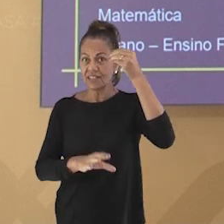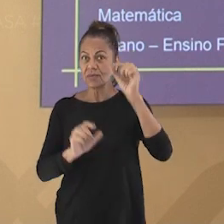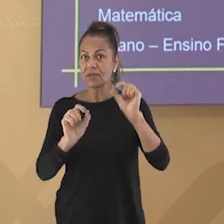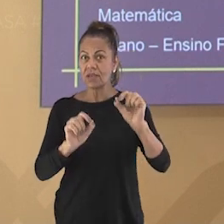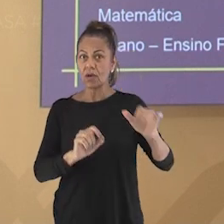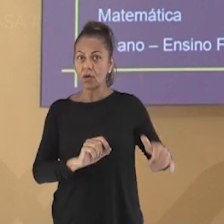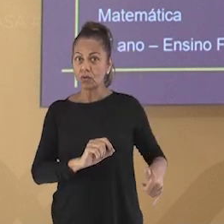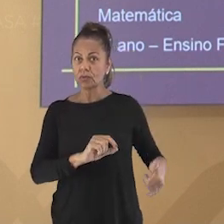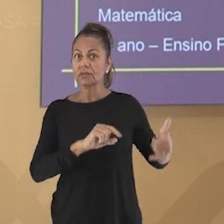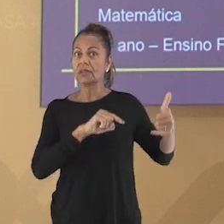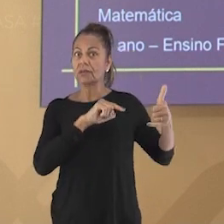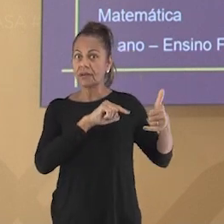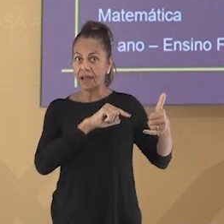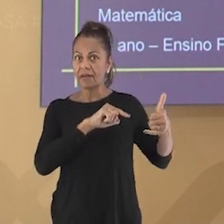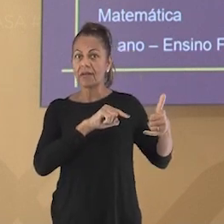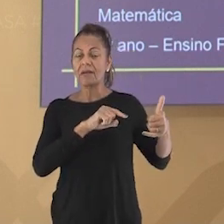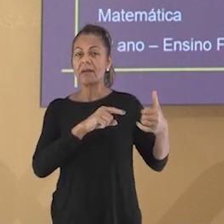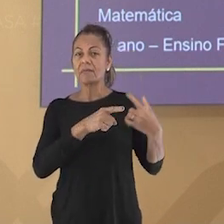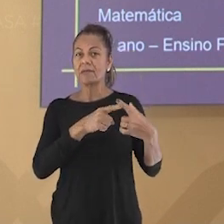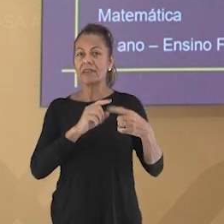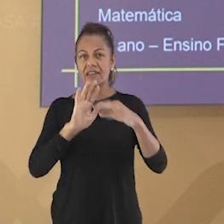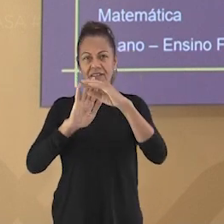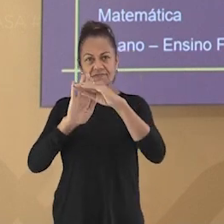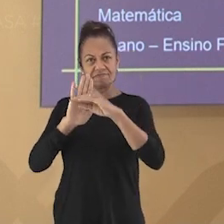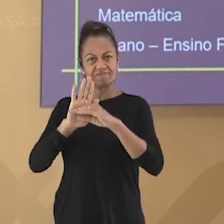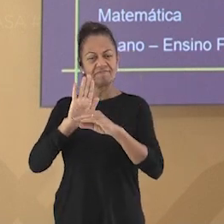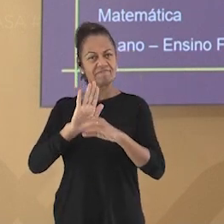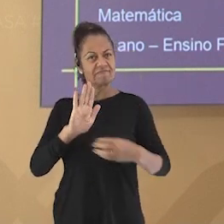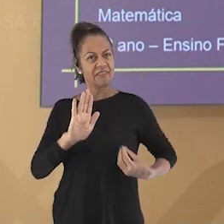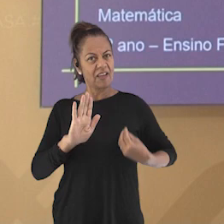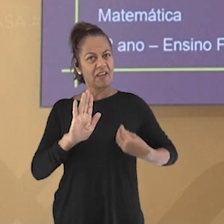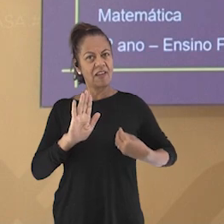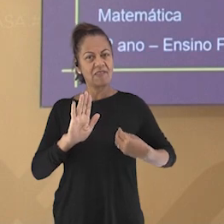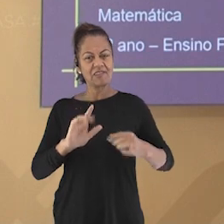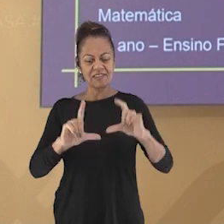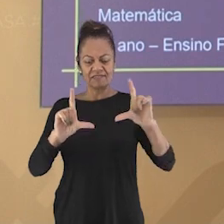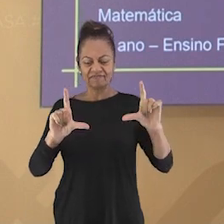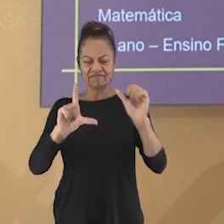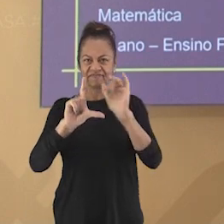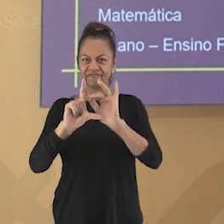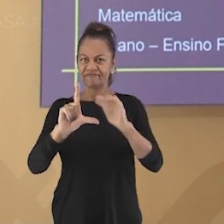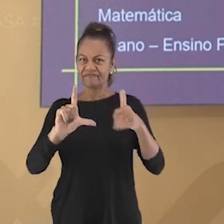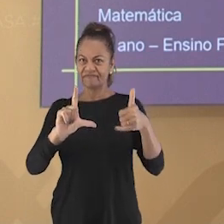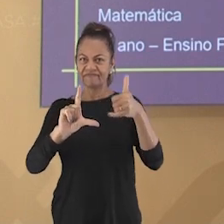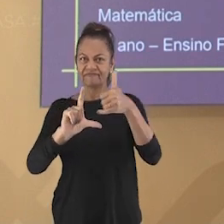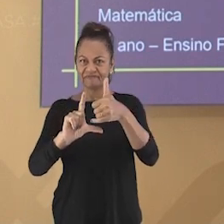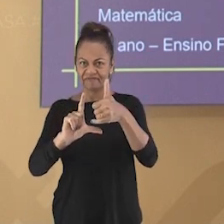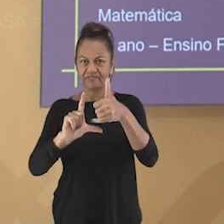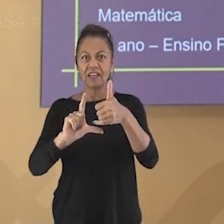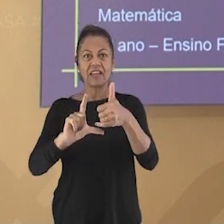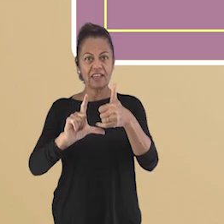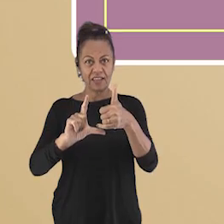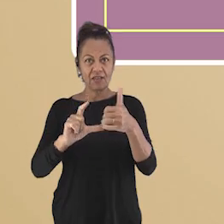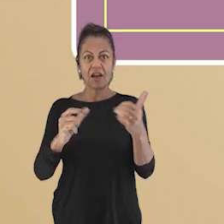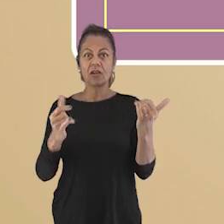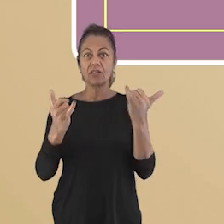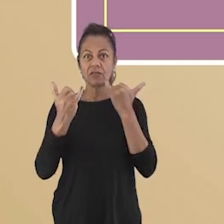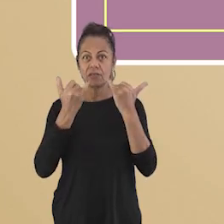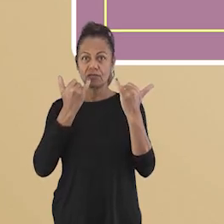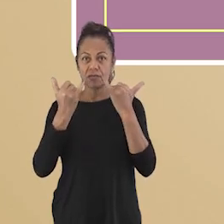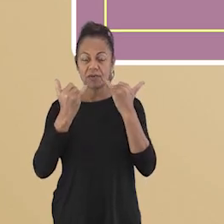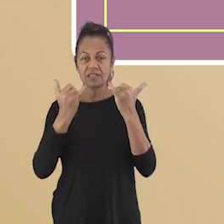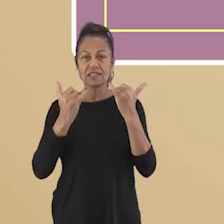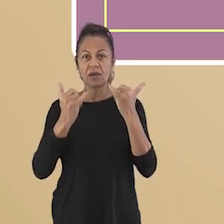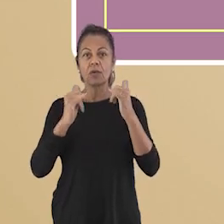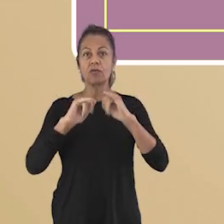presença. Enquanto você se organiza daí, eu sigo daqui dando alguns recados. Vamos lá? Para